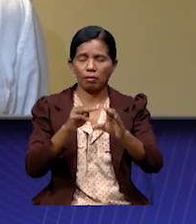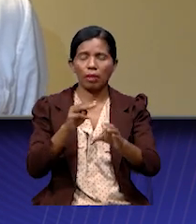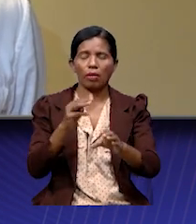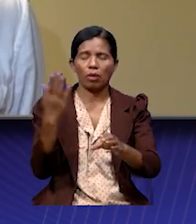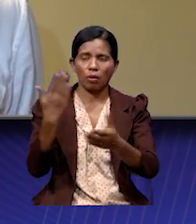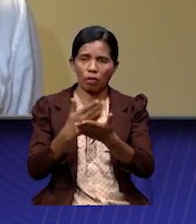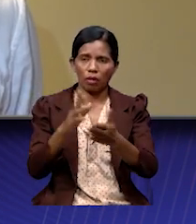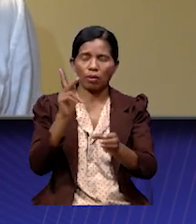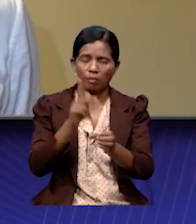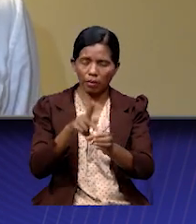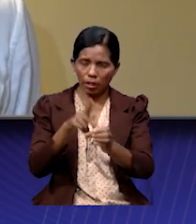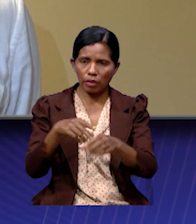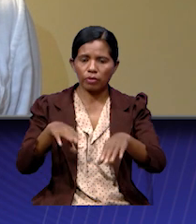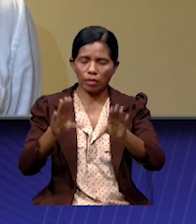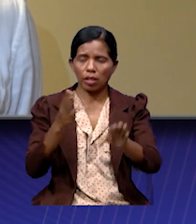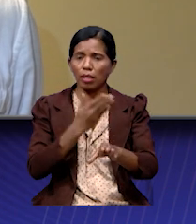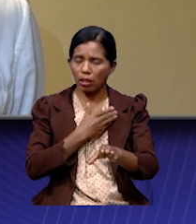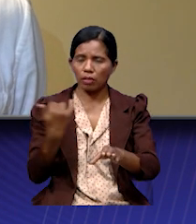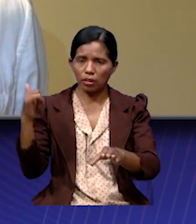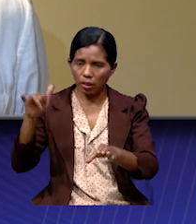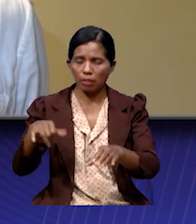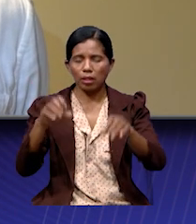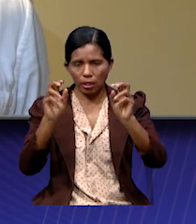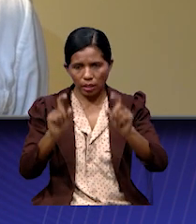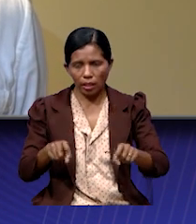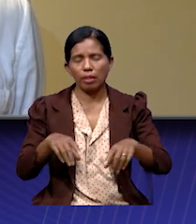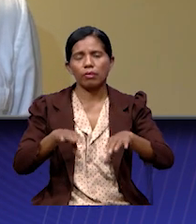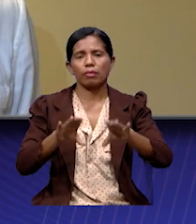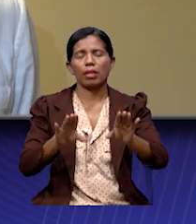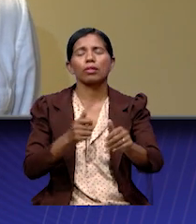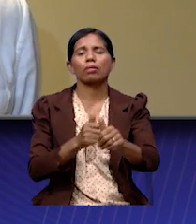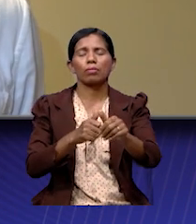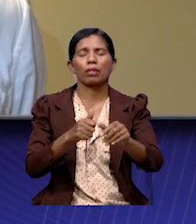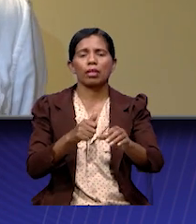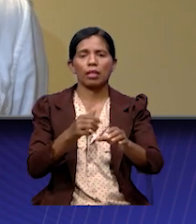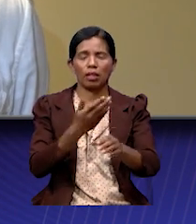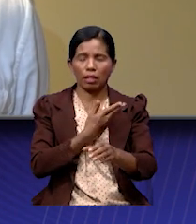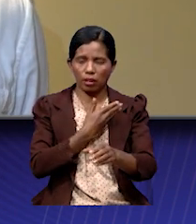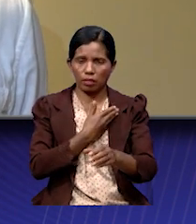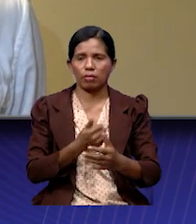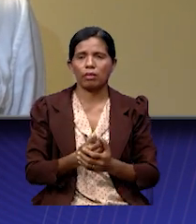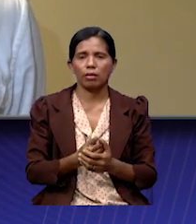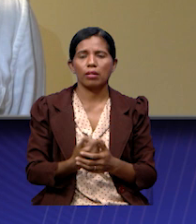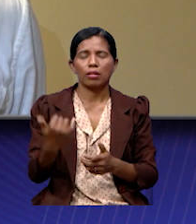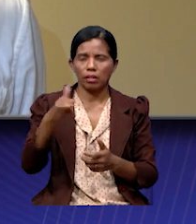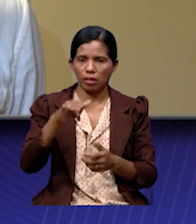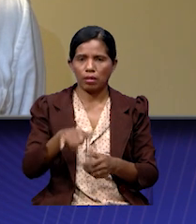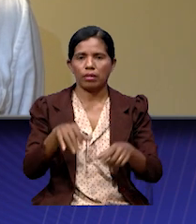tenke fan tuir mina nebe sirsosa sira se iha mos